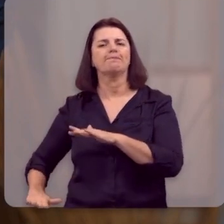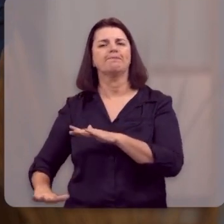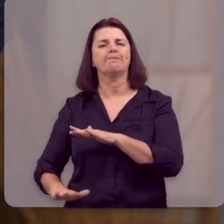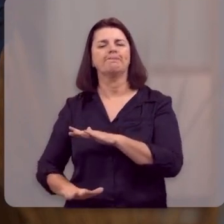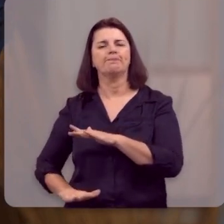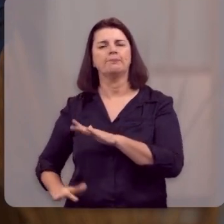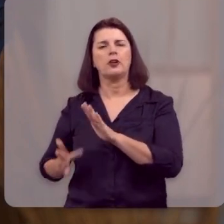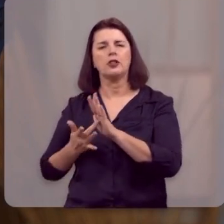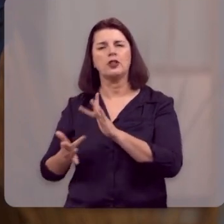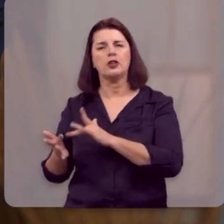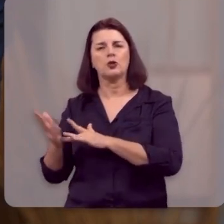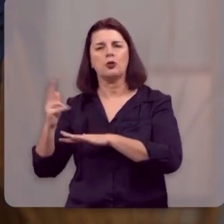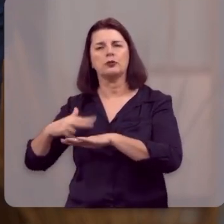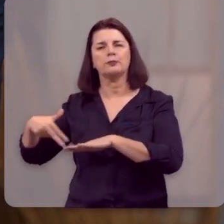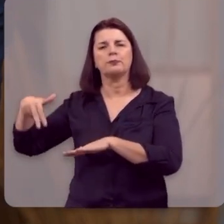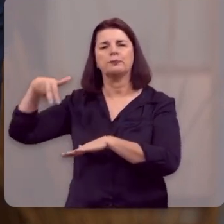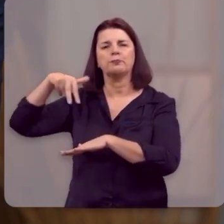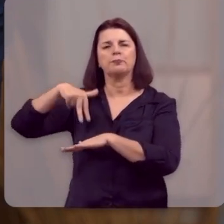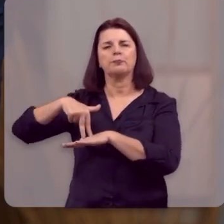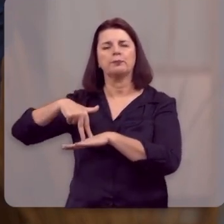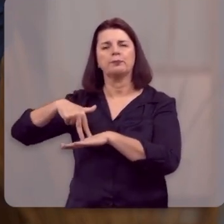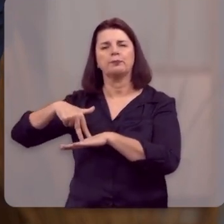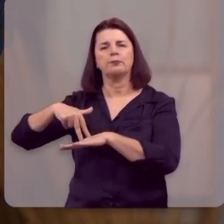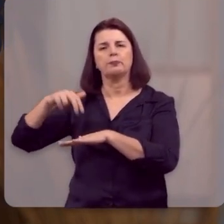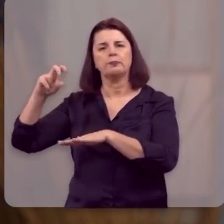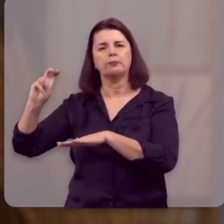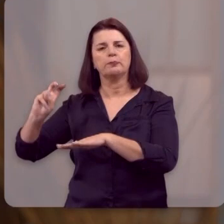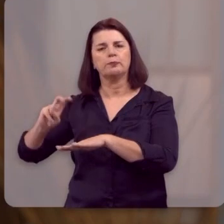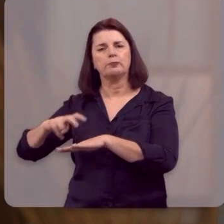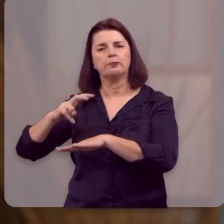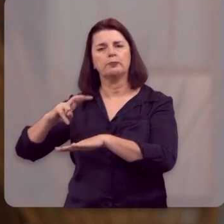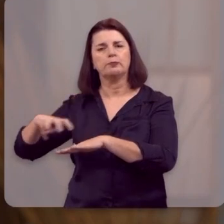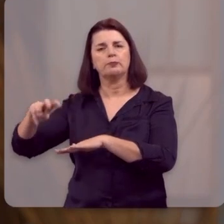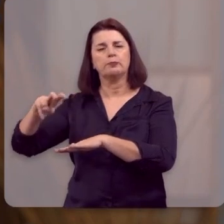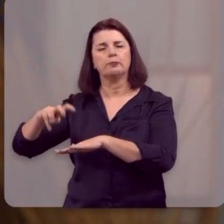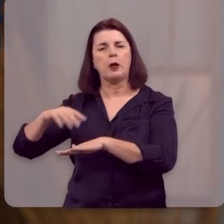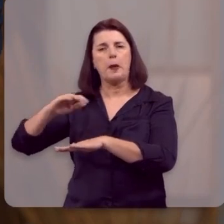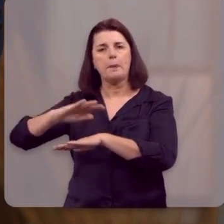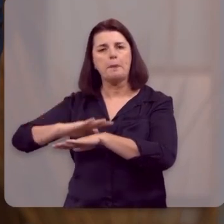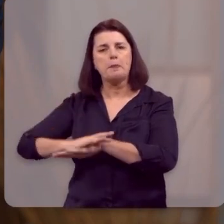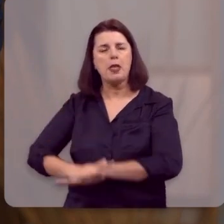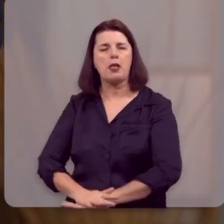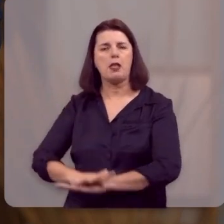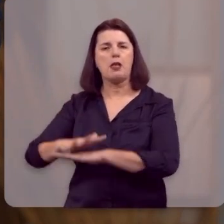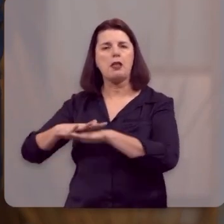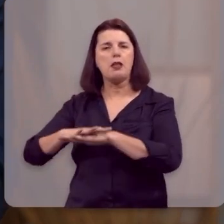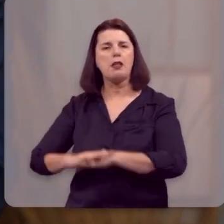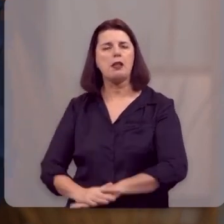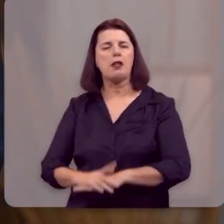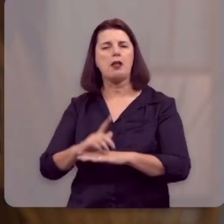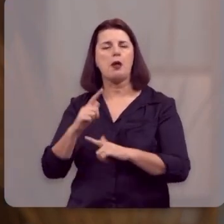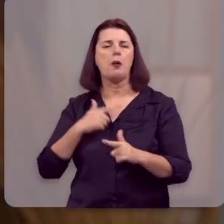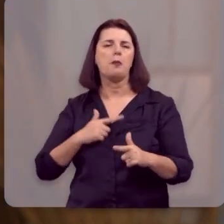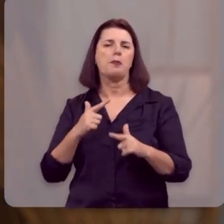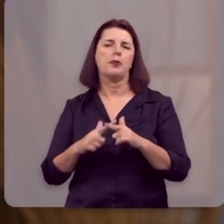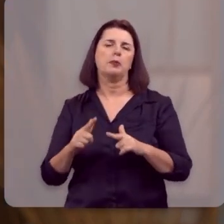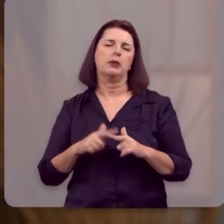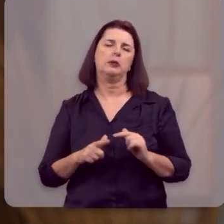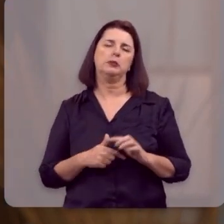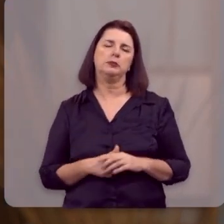do Senhor Jesus. Ele pisa as ondas, ele pisa as águas que conspiram contra os discípulos.